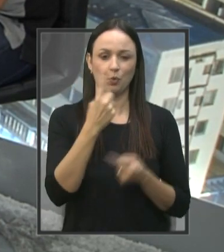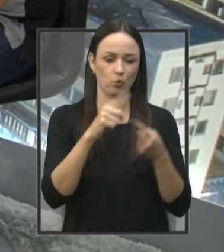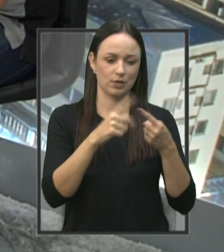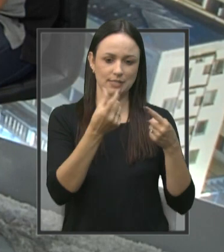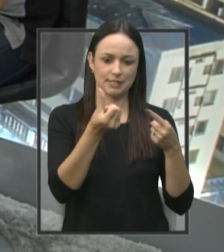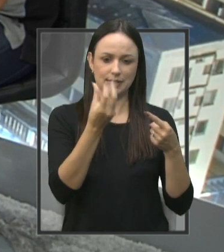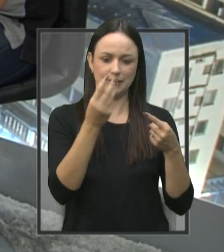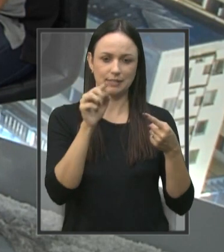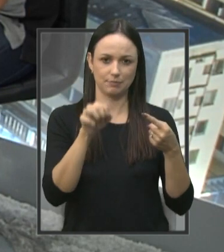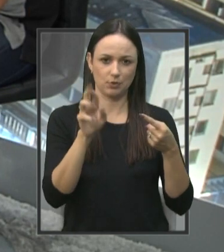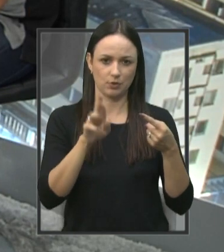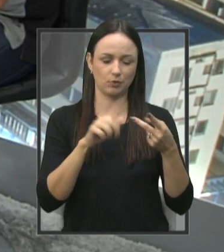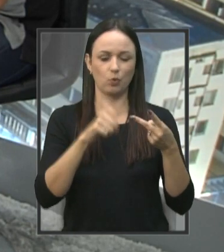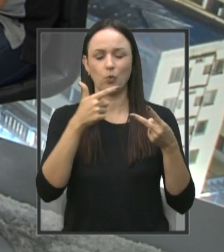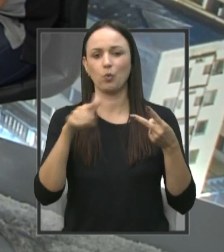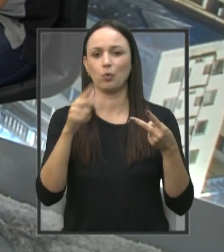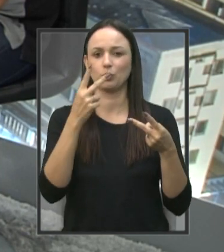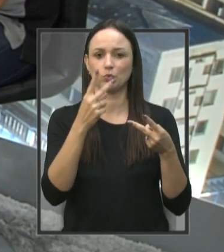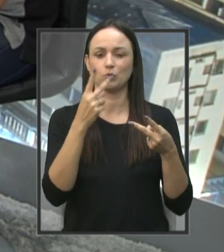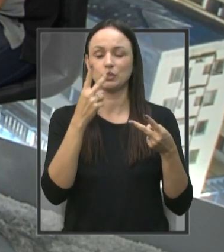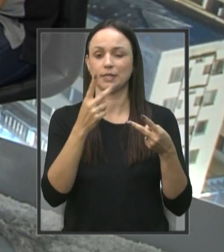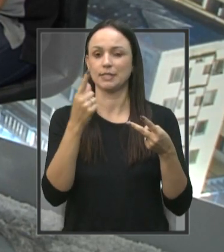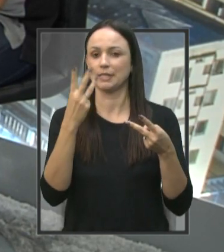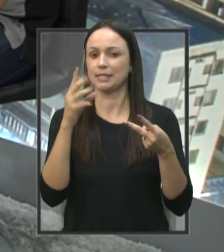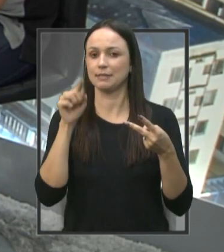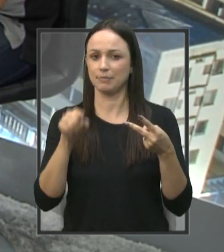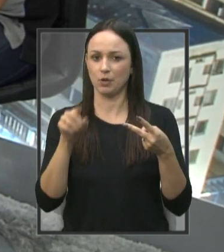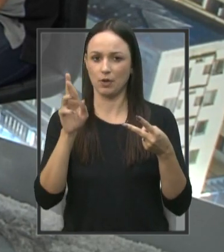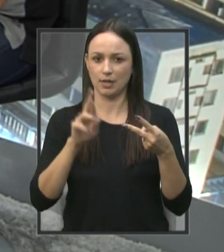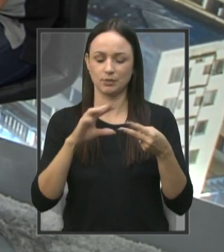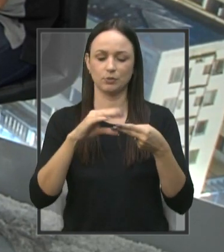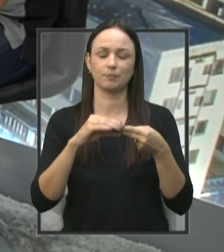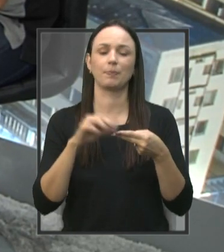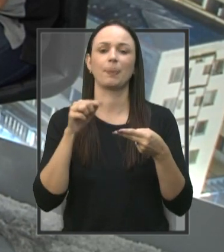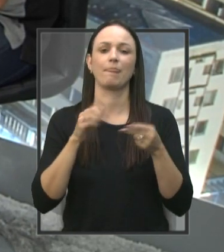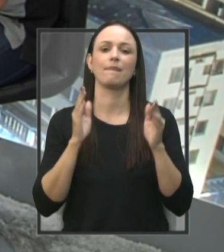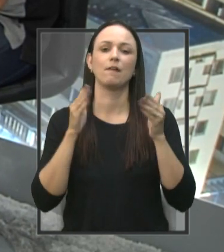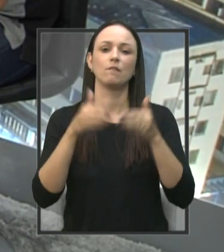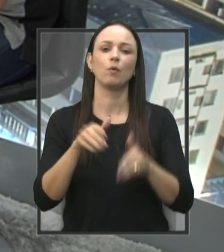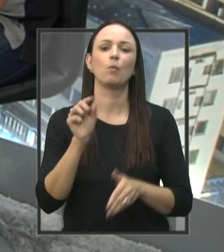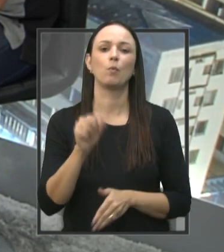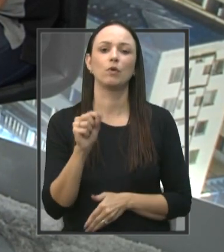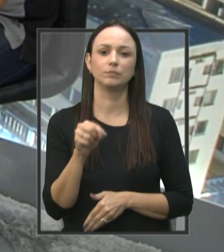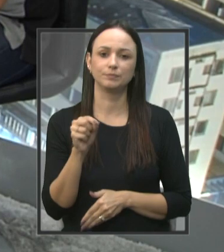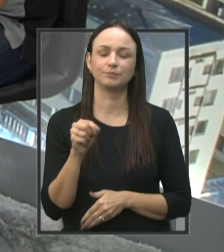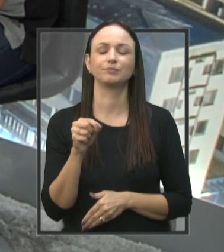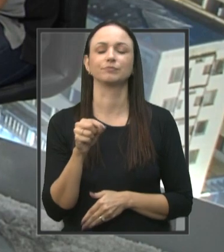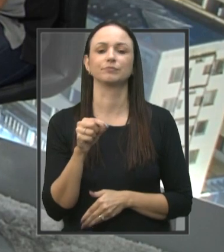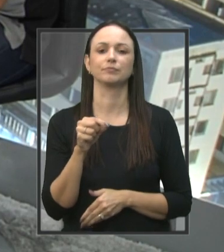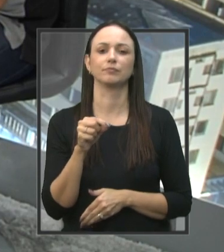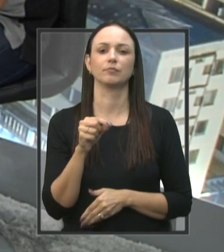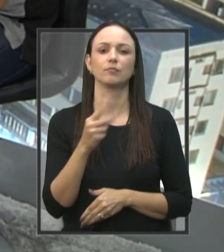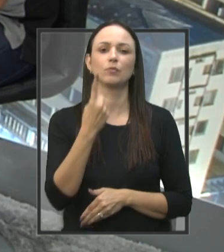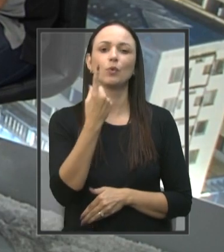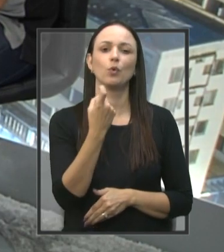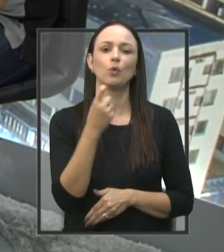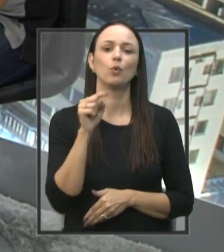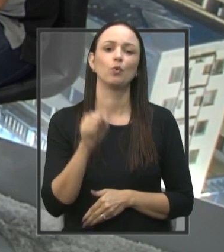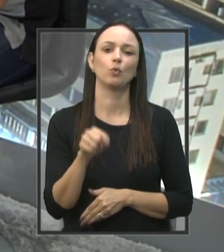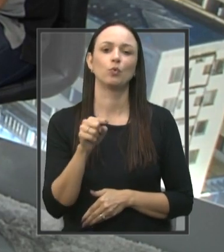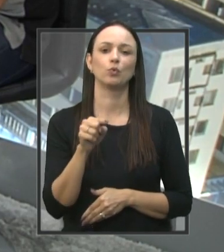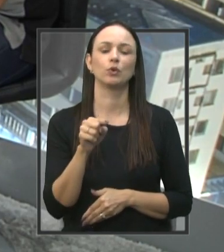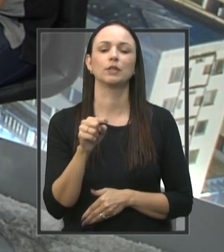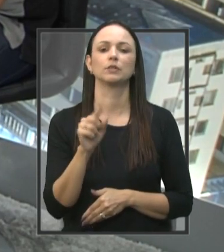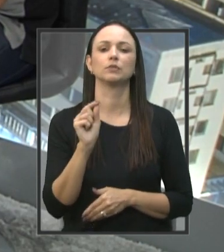Uma de 63 e a outra de 213 mil, né? São duas emendas direcionadas para um